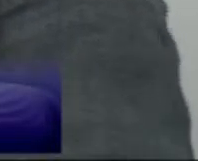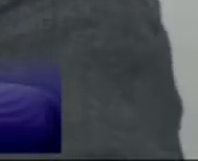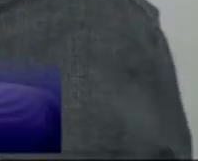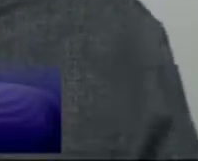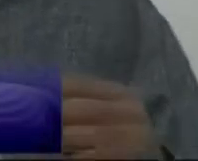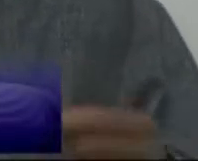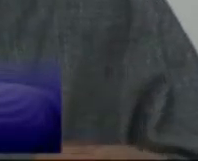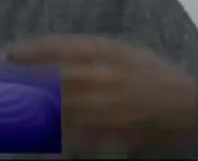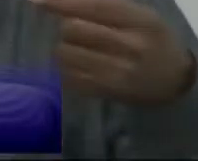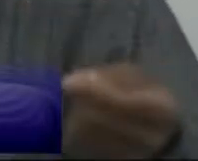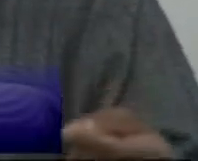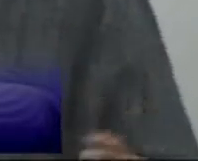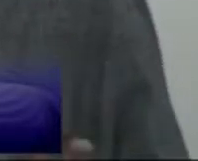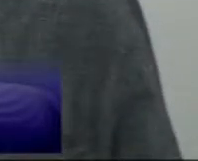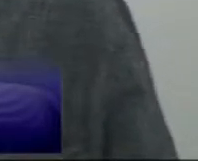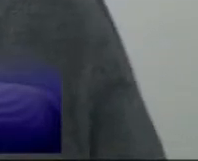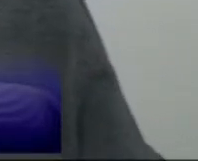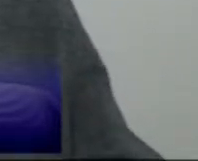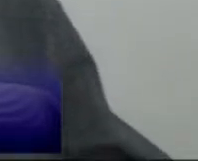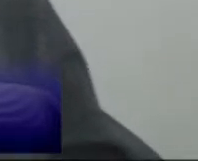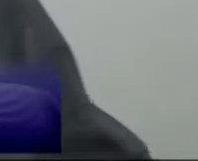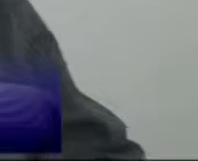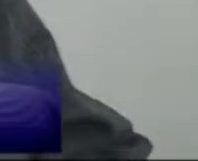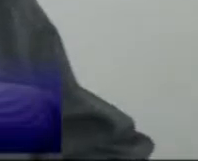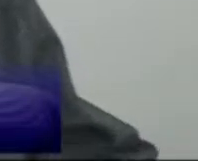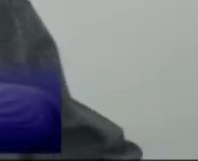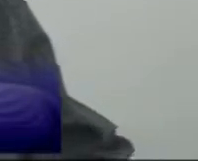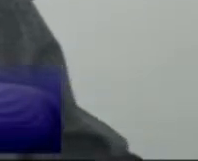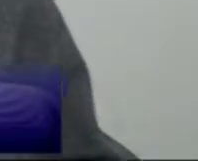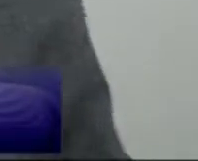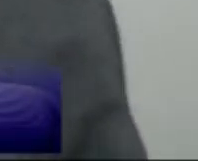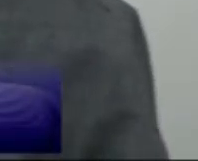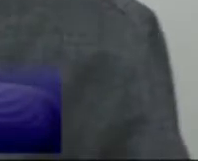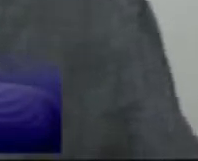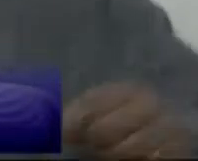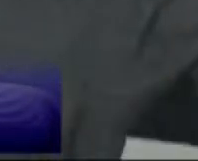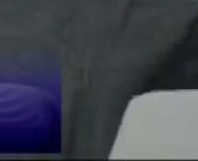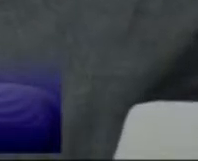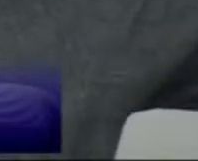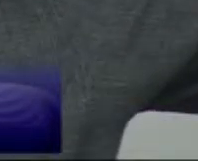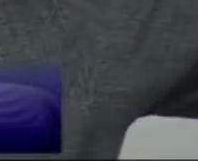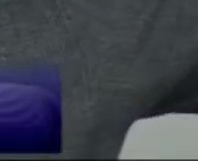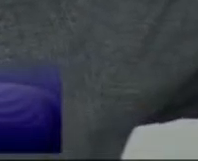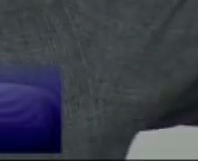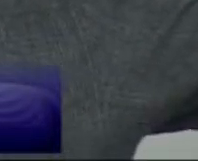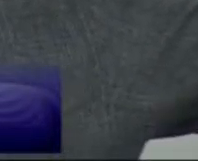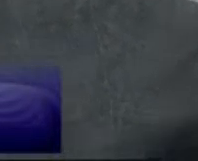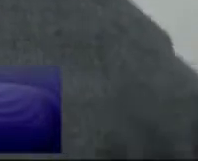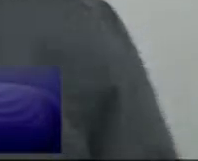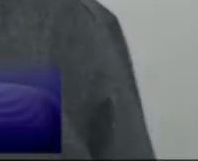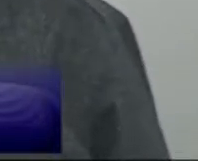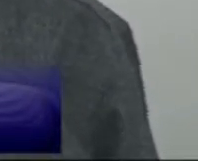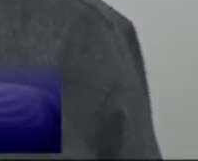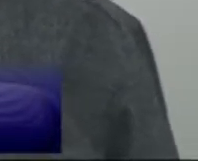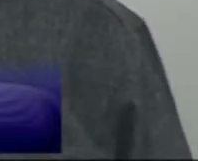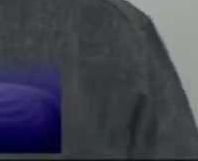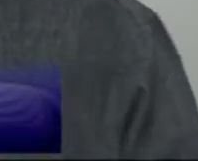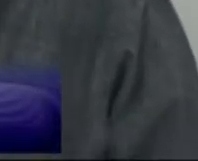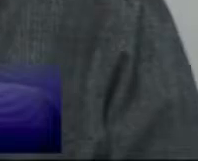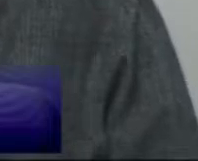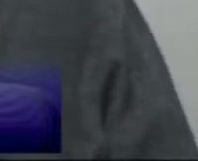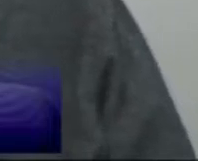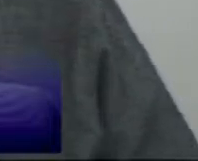preside. Então, somente o presidente da comissão tinha que deliberar uma votação na comissão para você fazer uma audiência pública aqui no plenário. E agora o